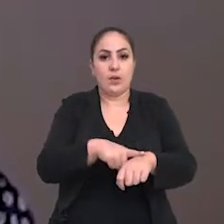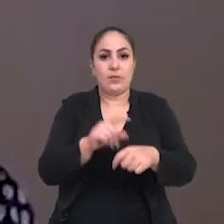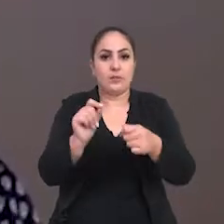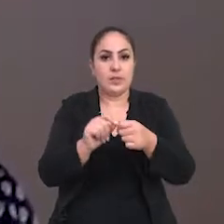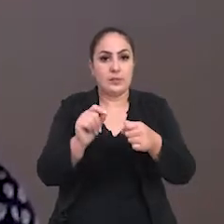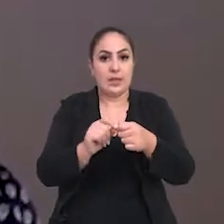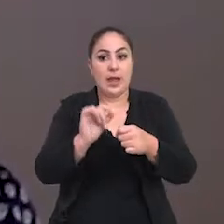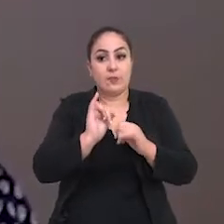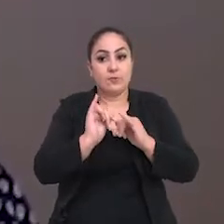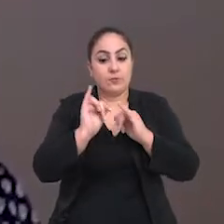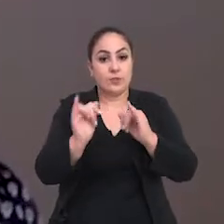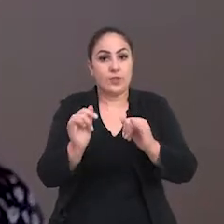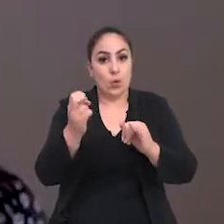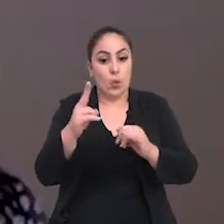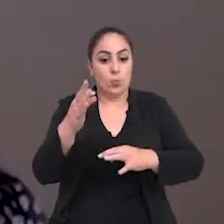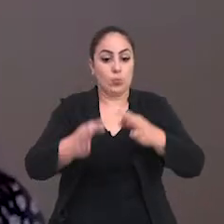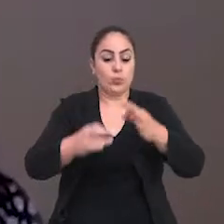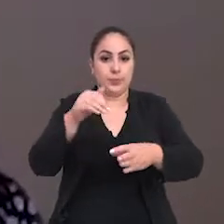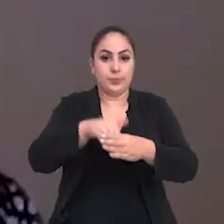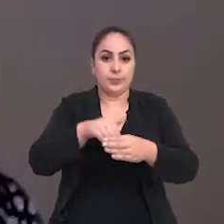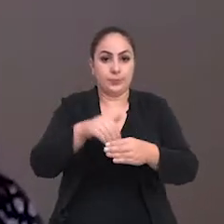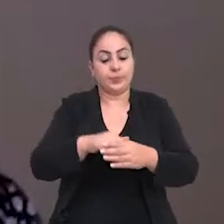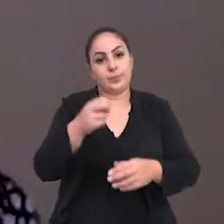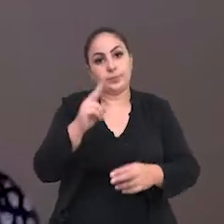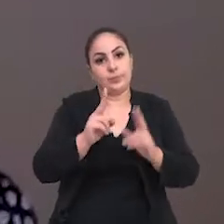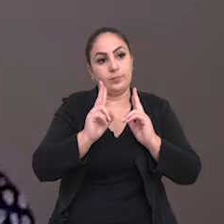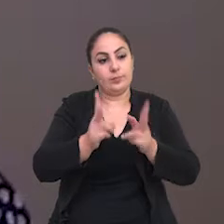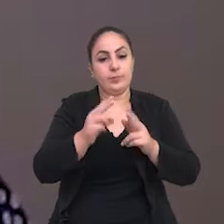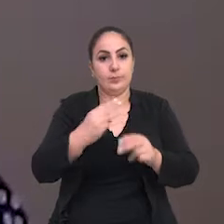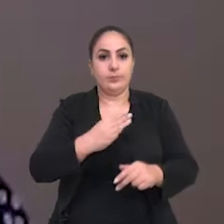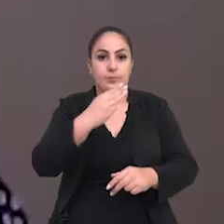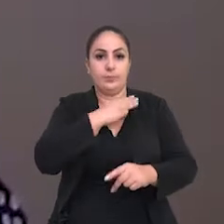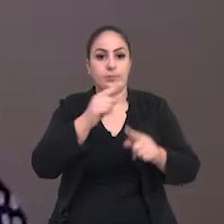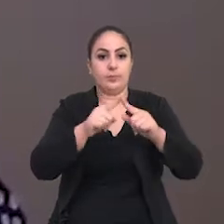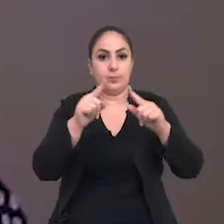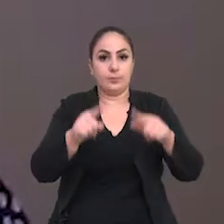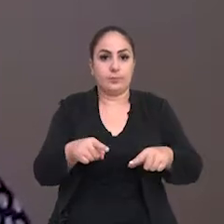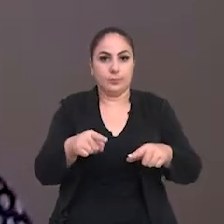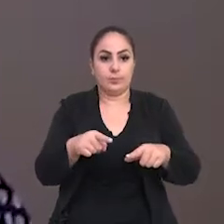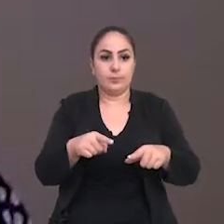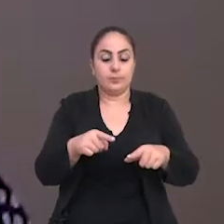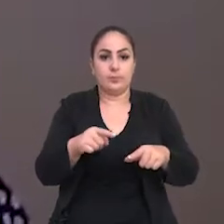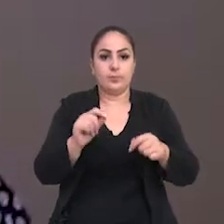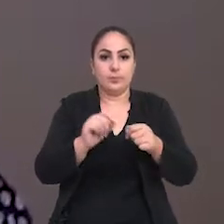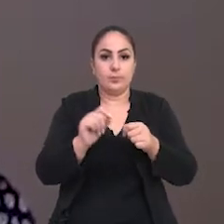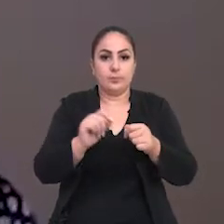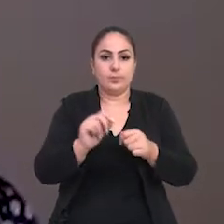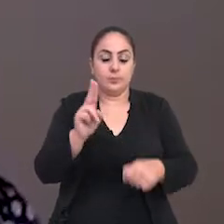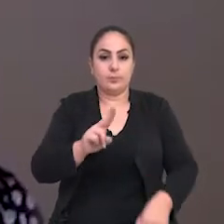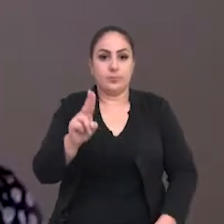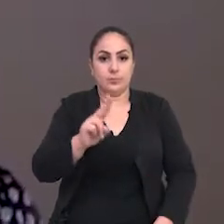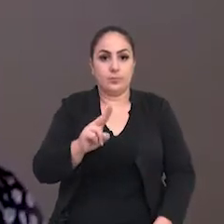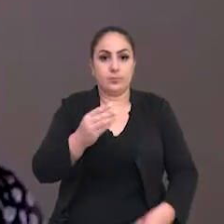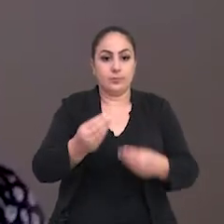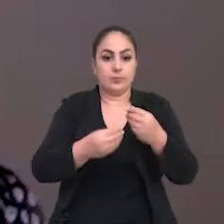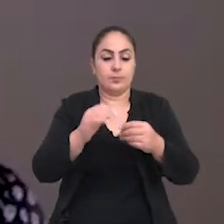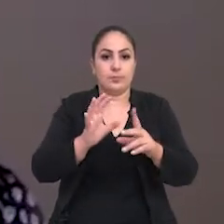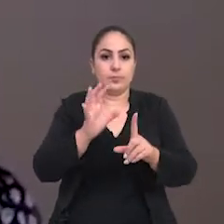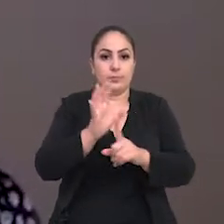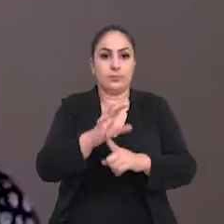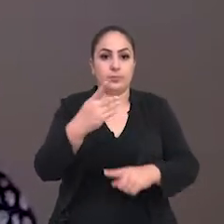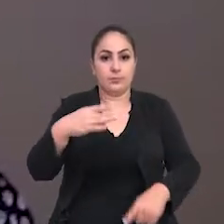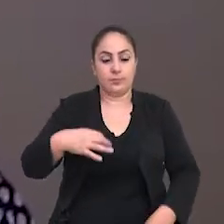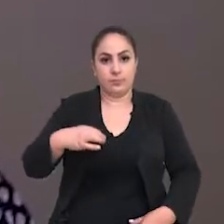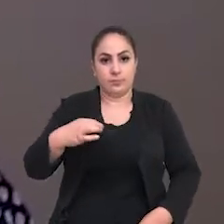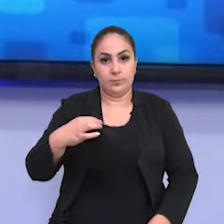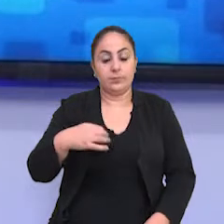imediato fazer a comunicação ou ao juiz eleitoral ou mesmo ao Ministério Público para que sejam adotadas as providências contra